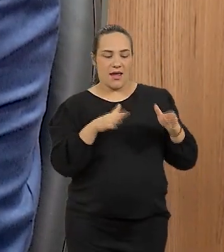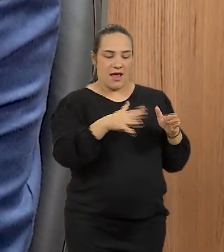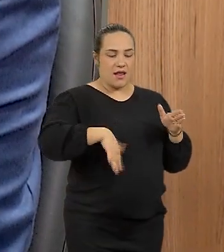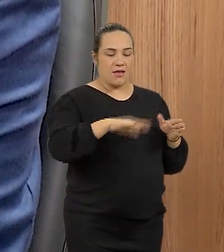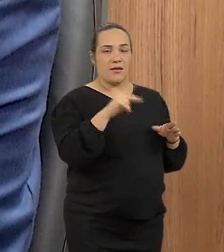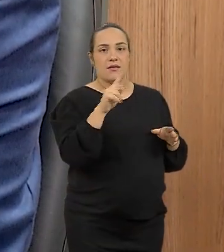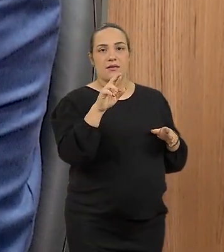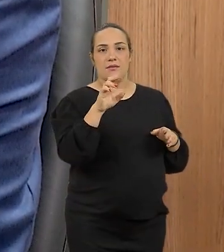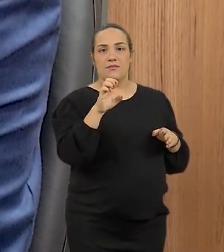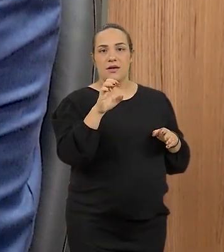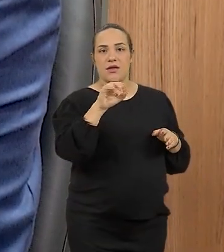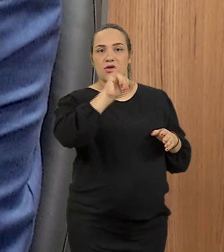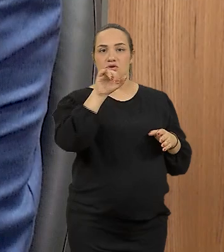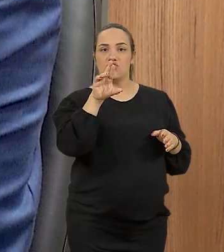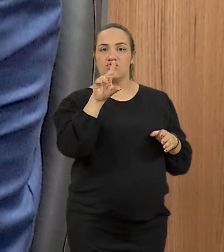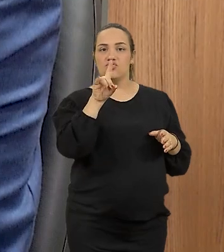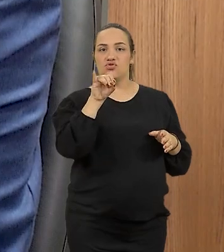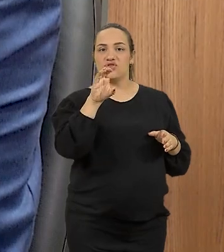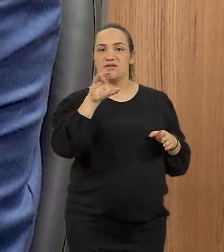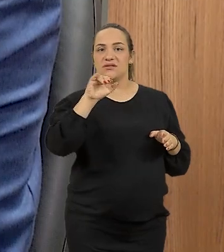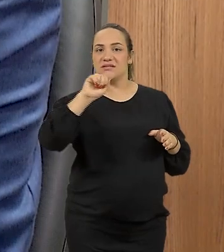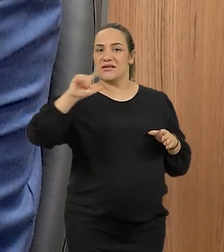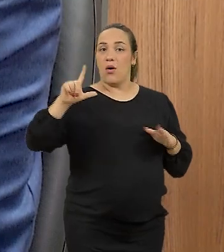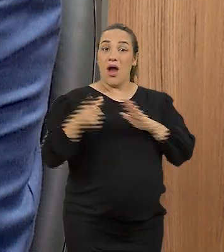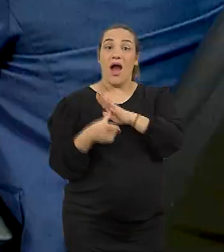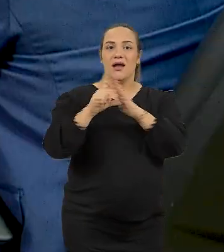pré-judicial. Sabe qual é o índice de acordo?